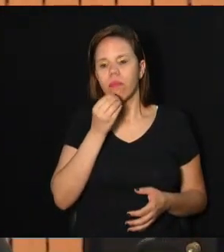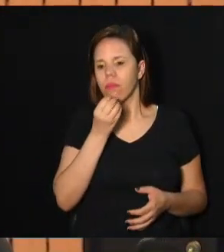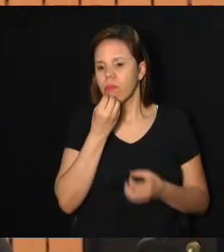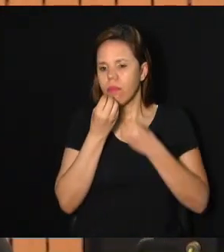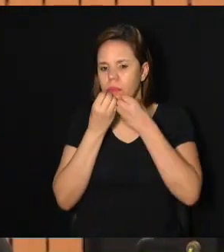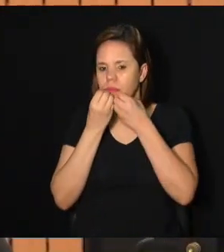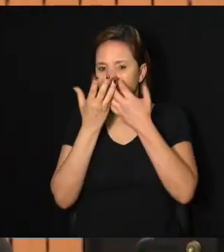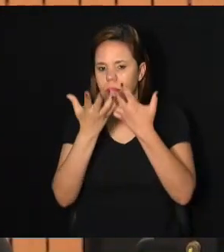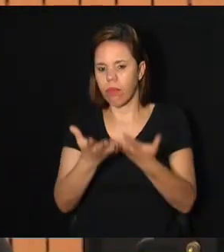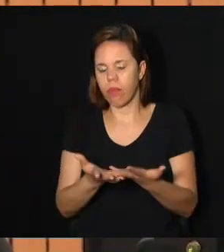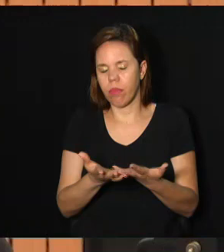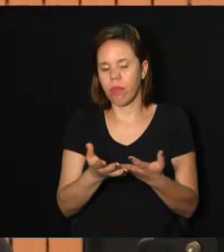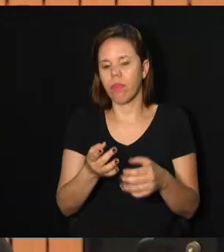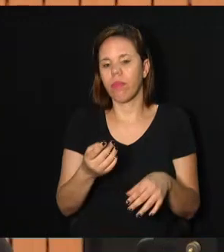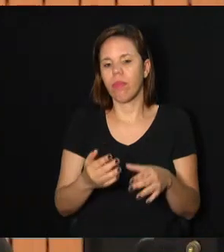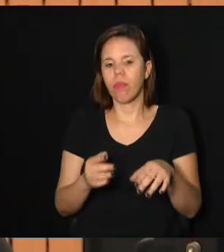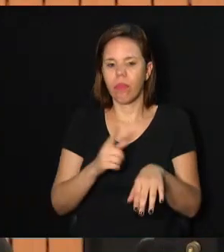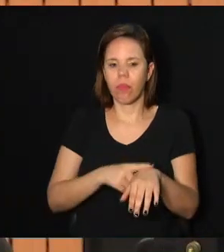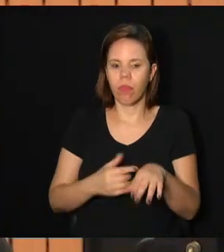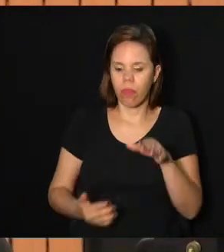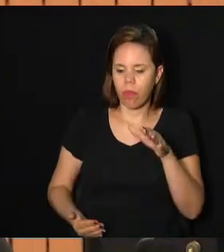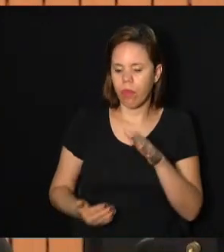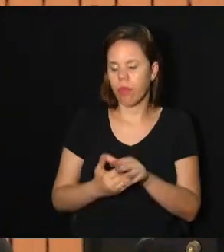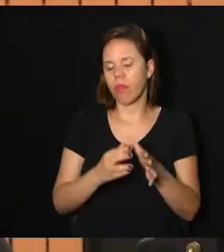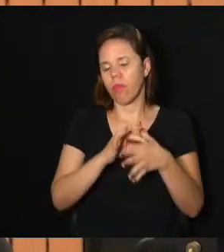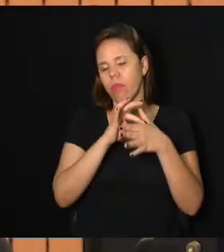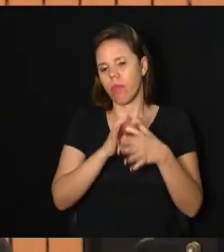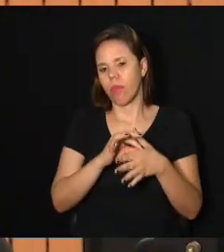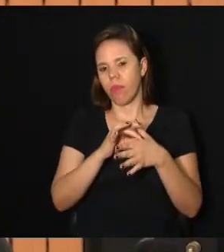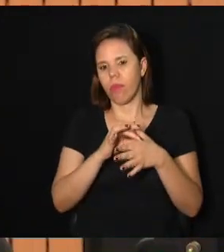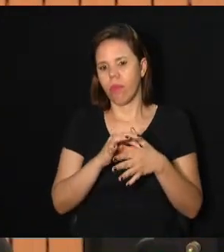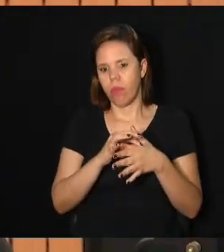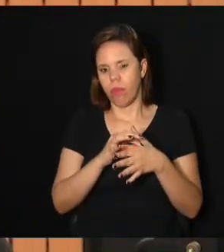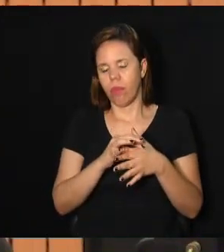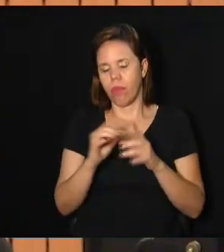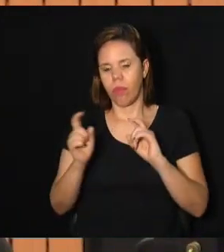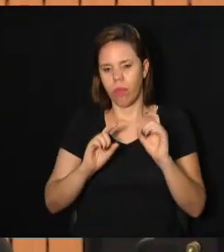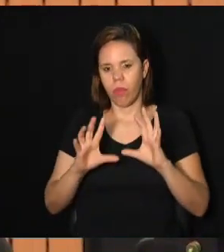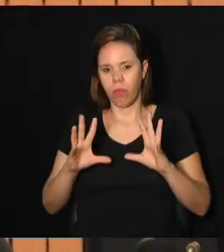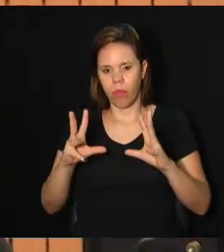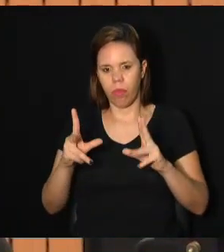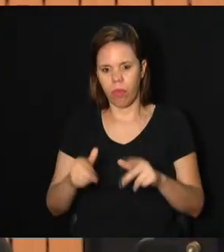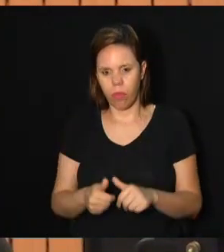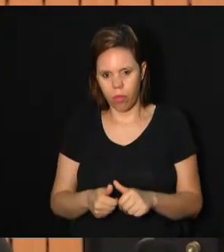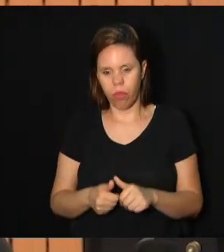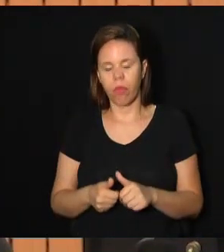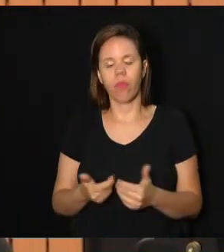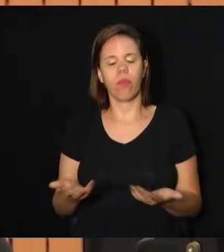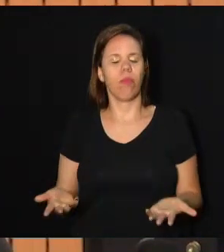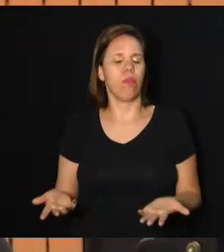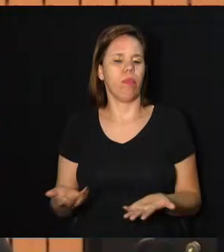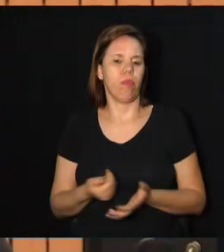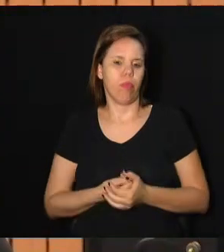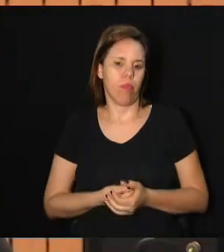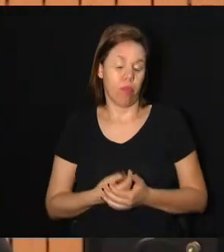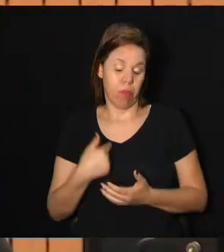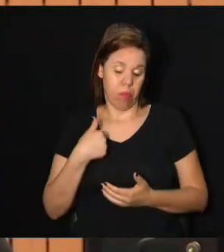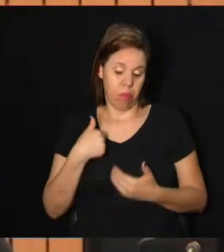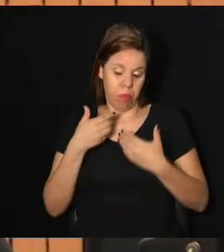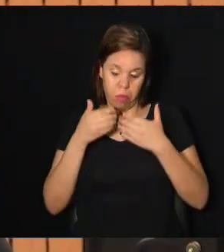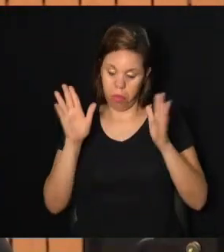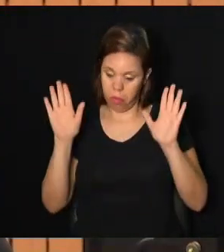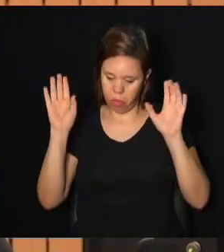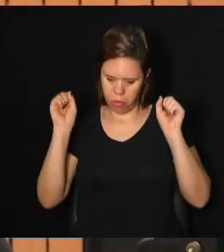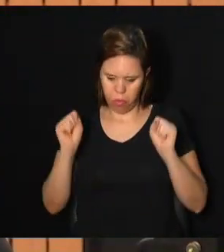que o tempo de liderança ocupa todo o pequeno expediente. Então, eu estou à disposição aí para a